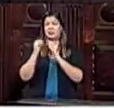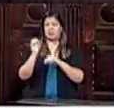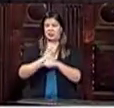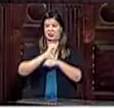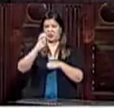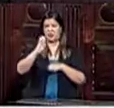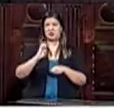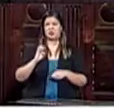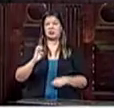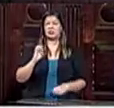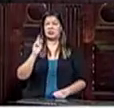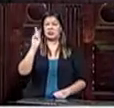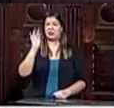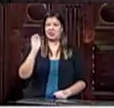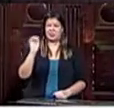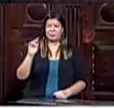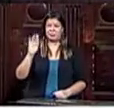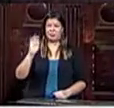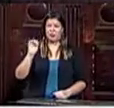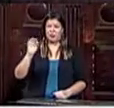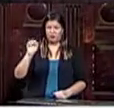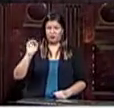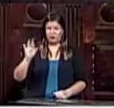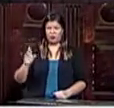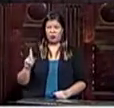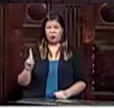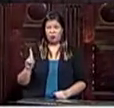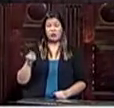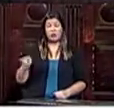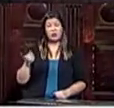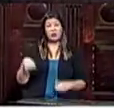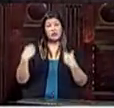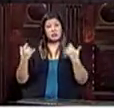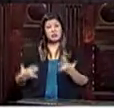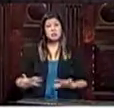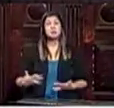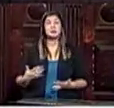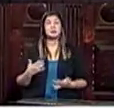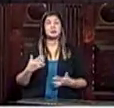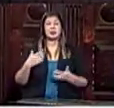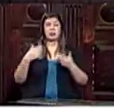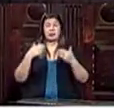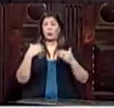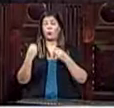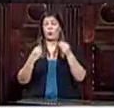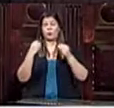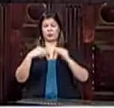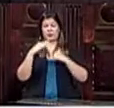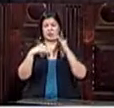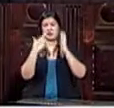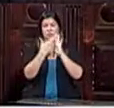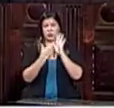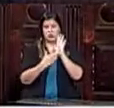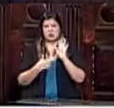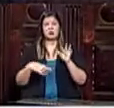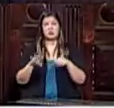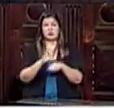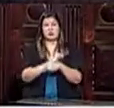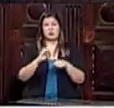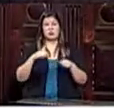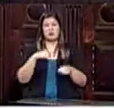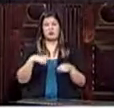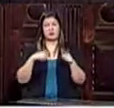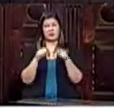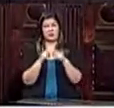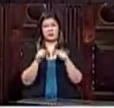Kit Grauford, que explicou como está sendo o processo de regulação que o Estado tem feito